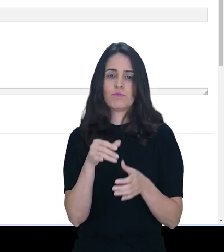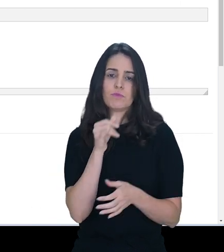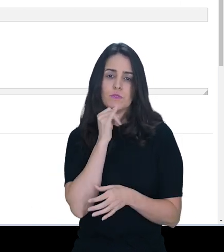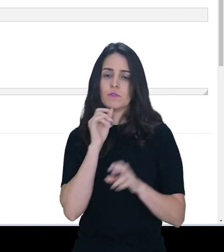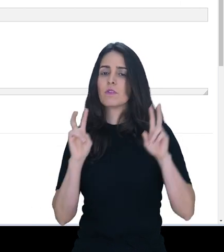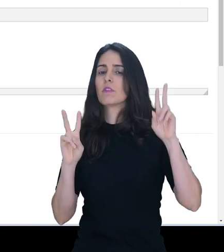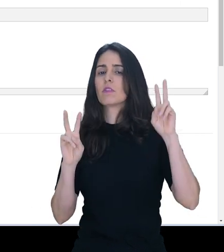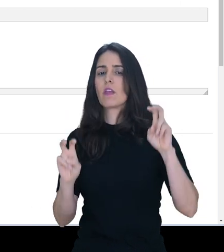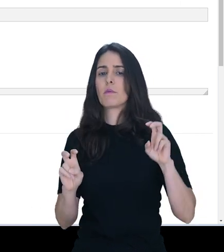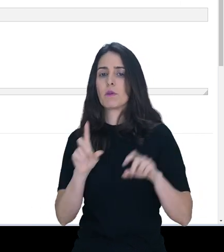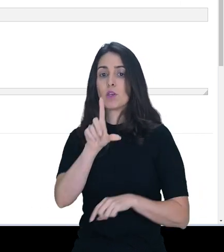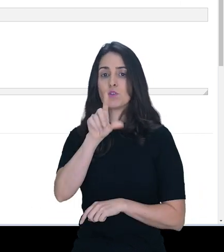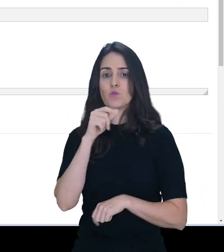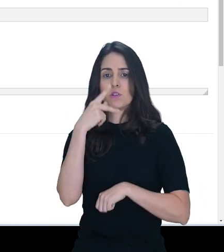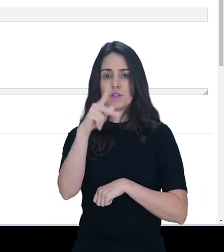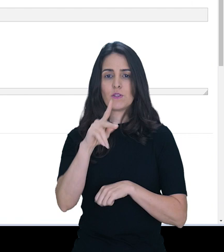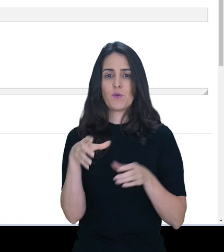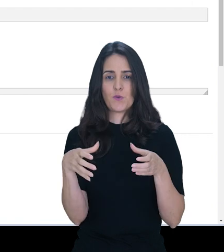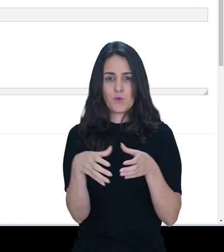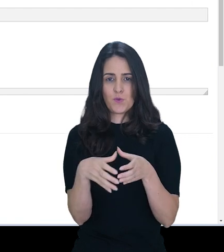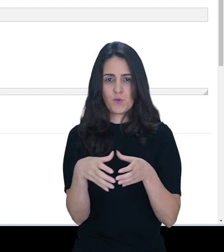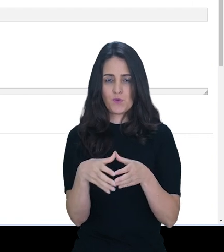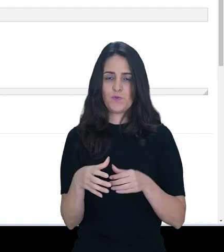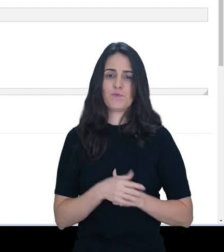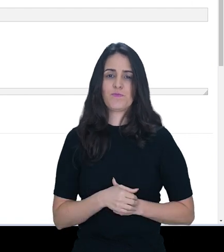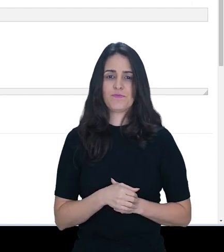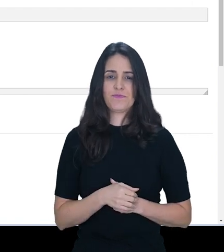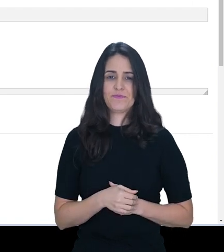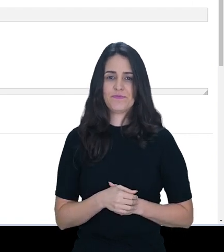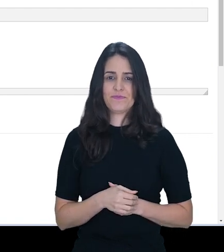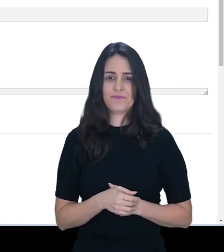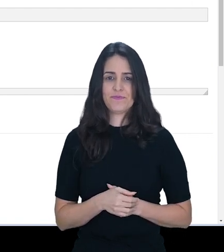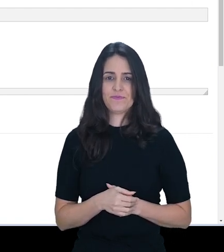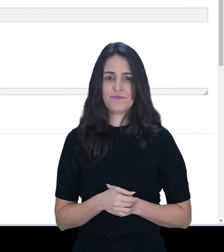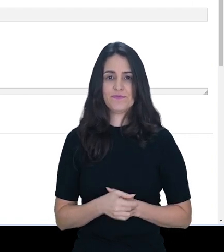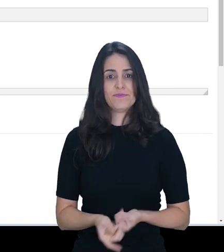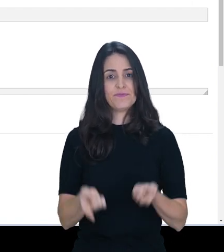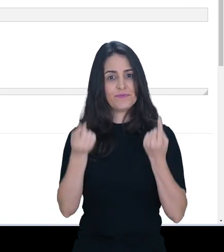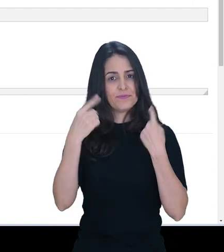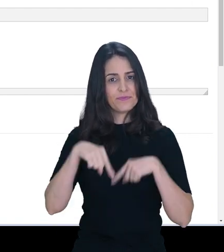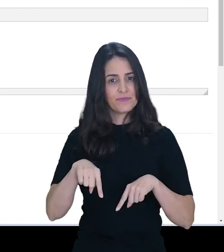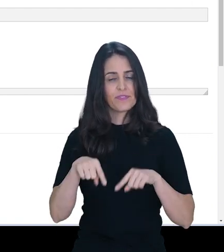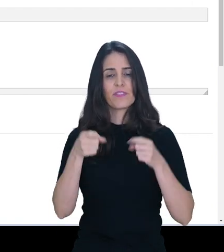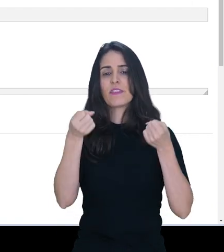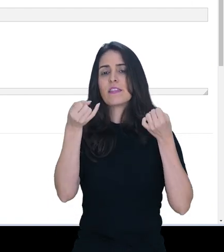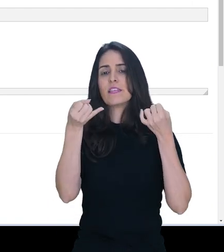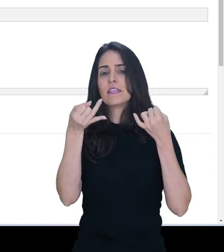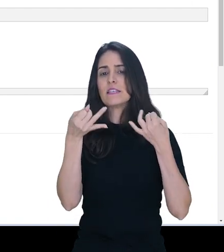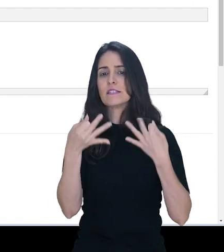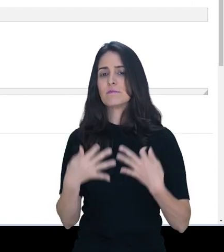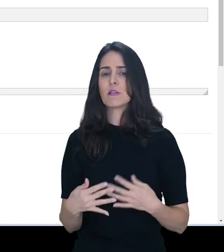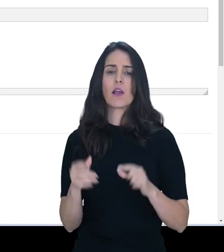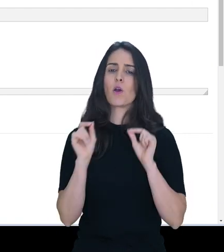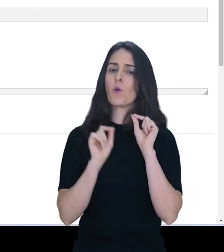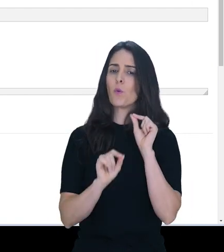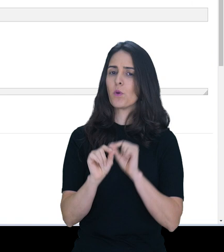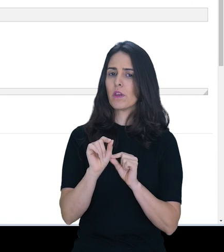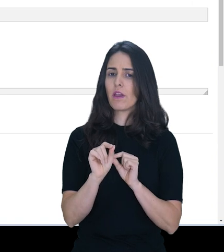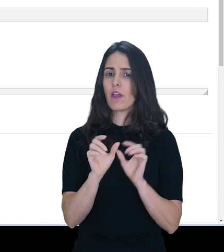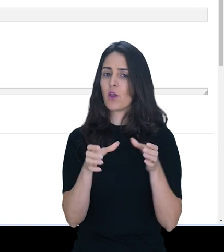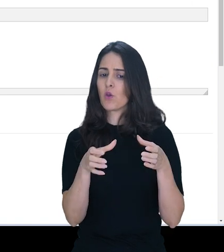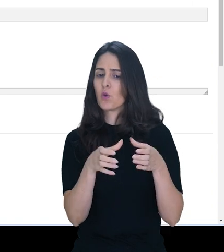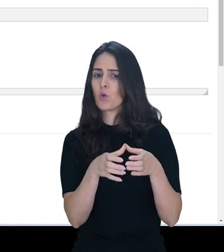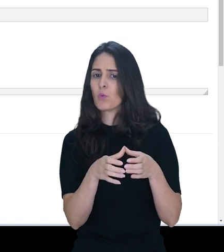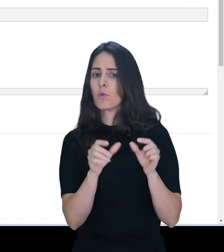seu grupo. Aqui na descrição eu vou, então, explicar do que se trata essa escolha, se é o